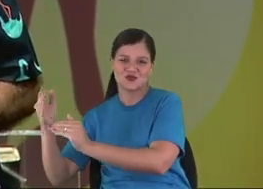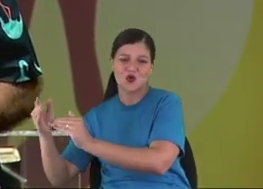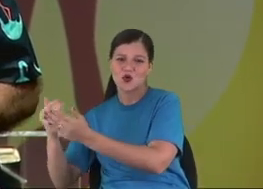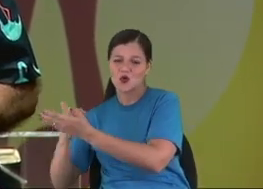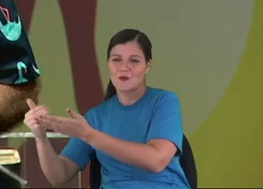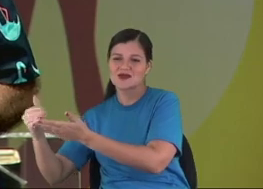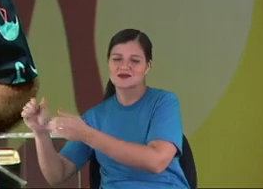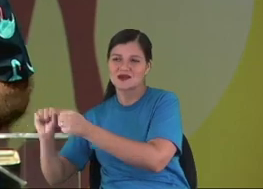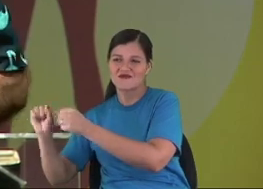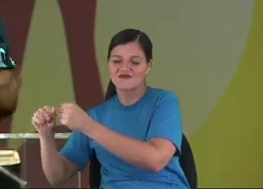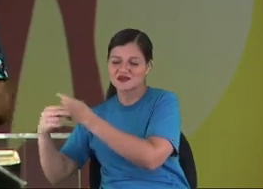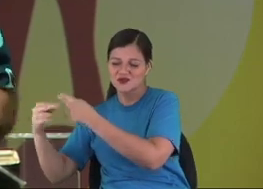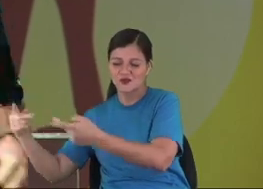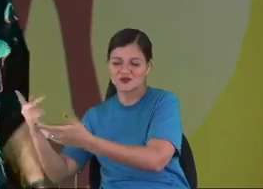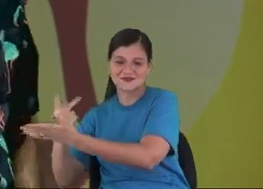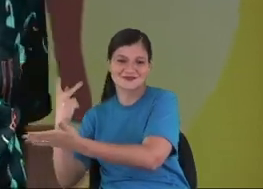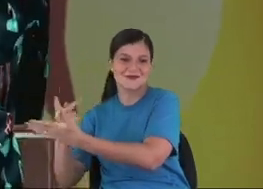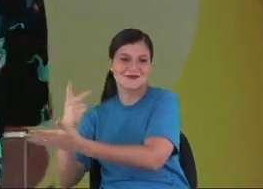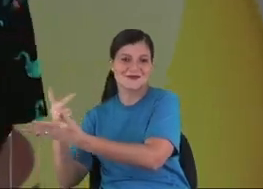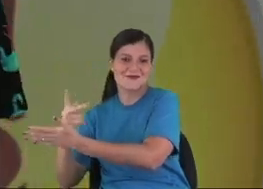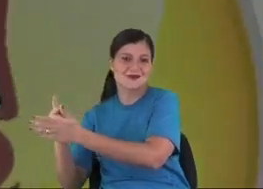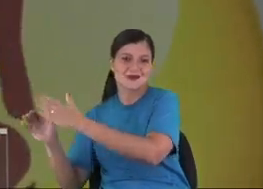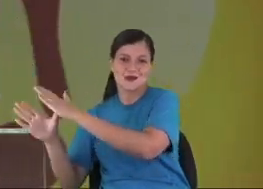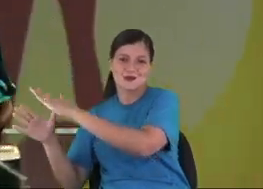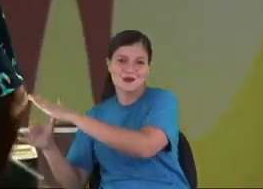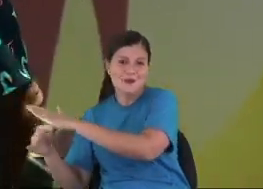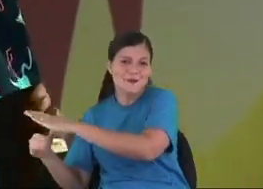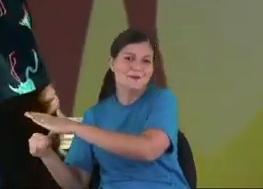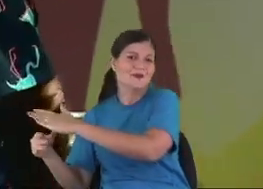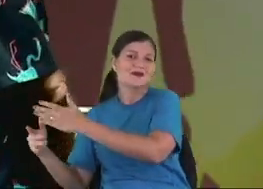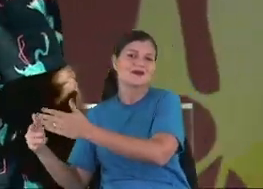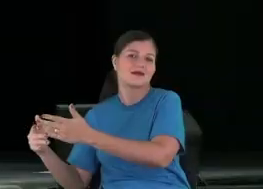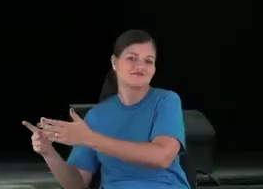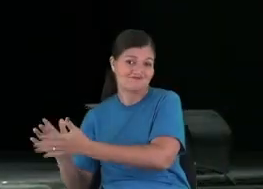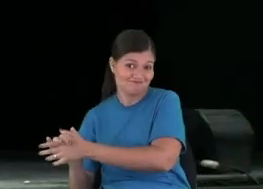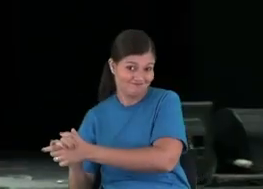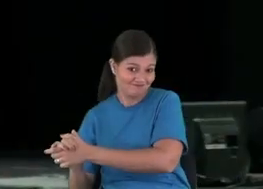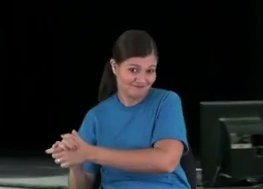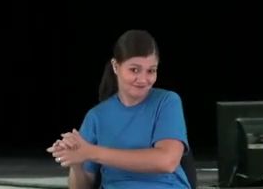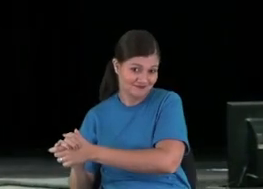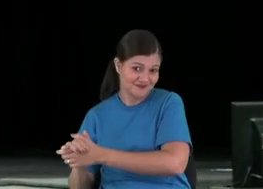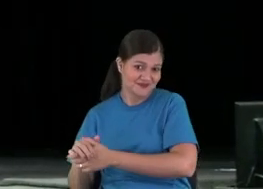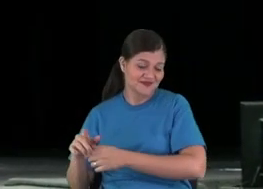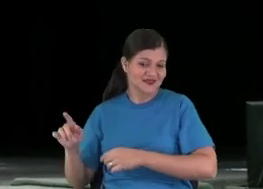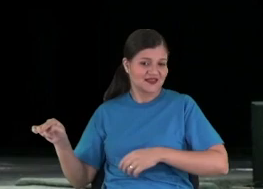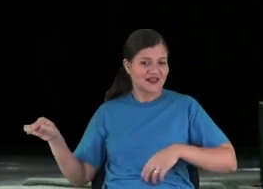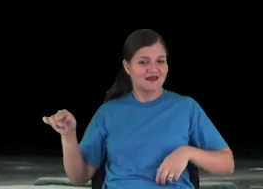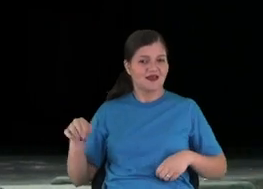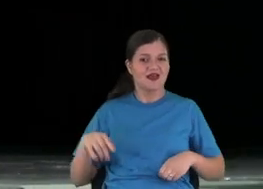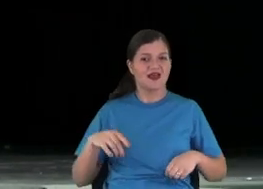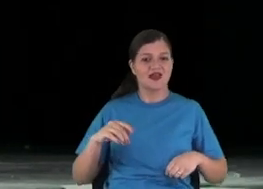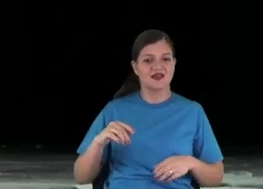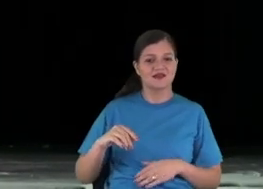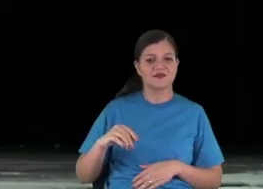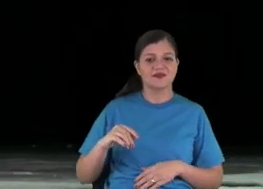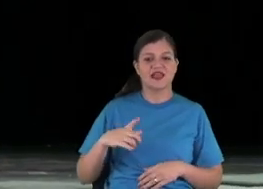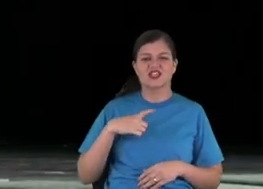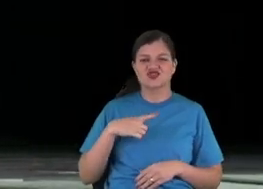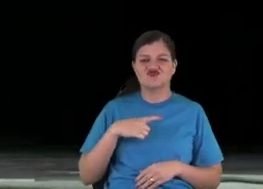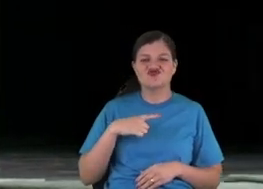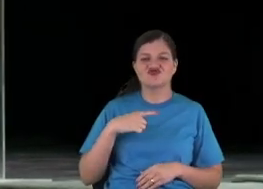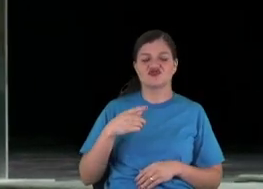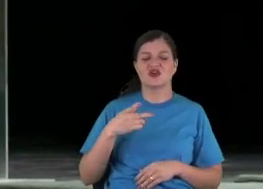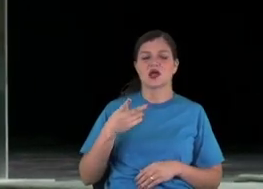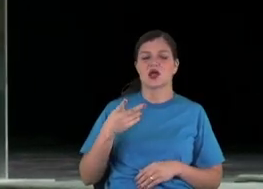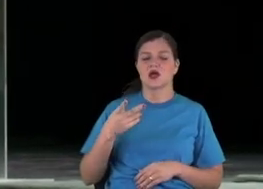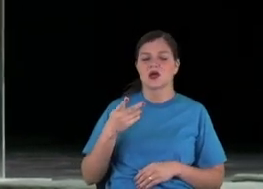Nessa mesma época da minha vida, então, meu próximo colega era um moleque do outro lado da rua. Ah, ele gostava, ele jogava, a gente brincava de manja, a gente estudava no